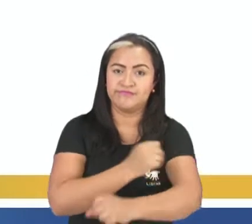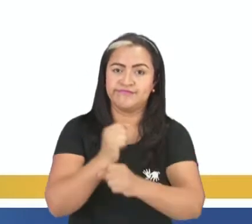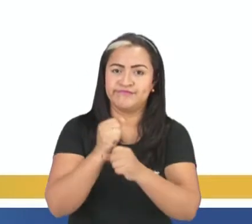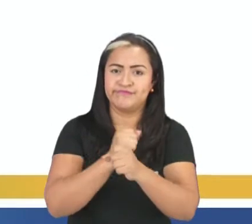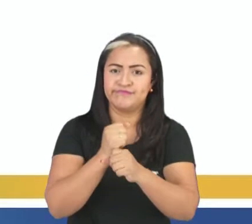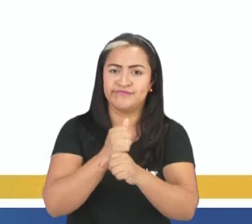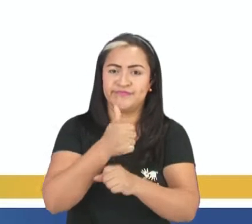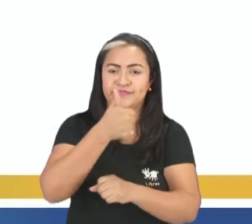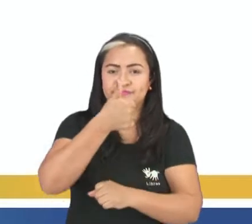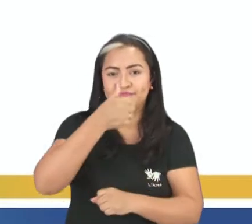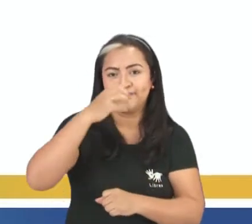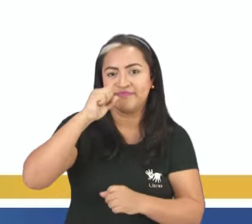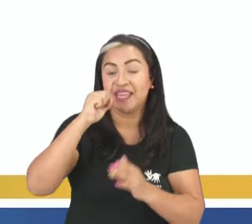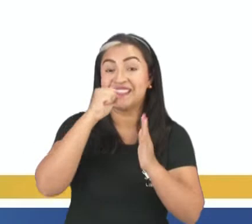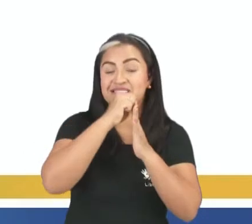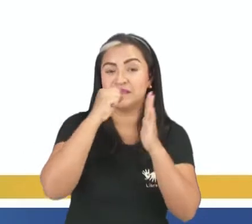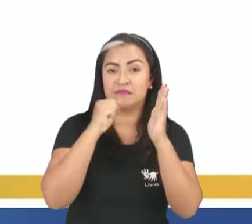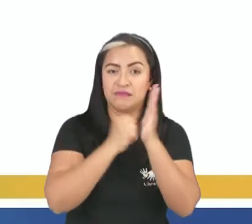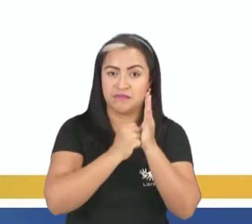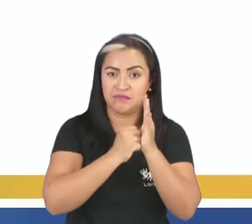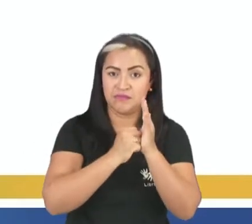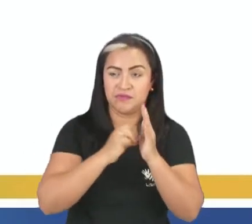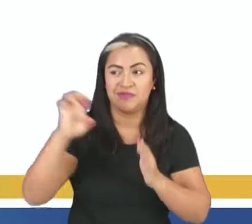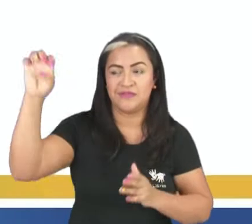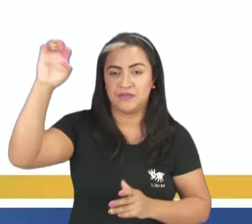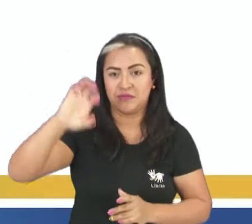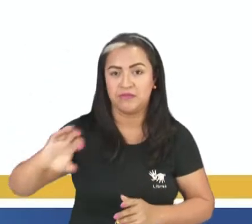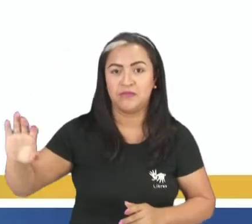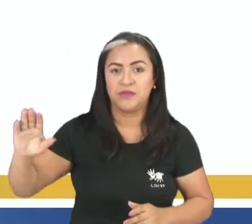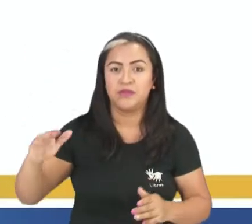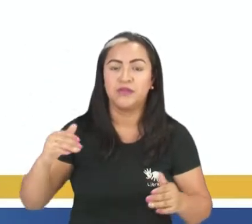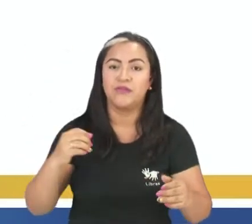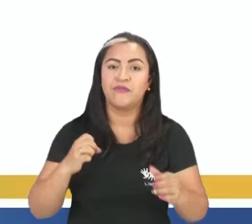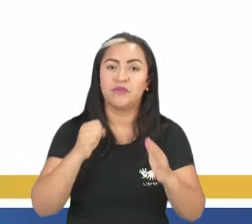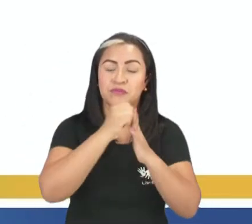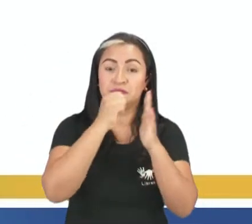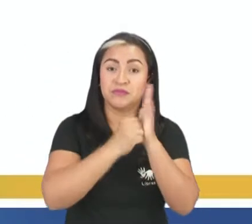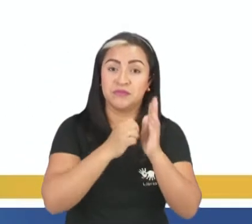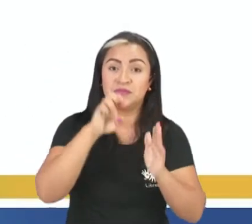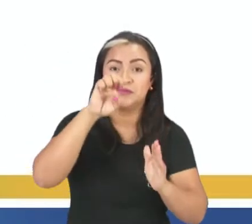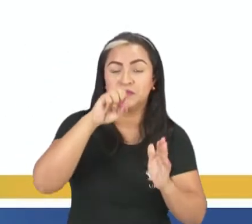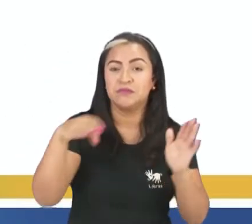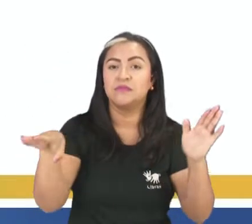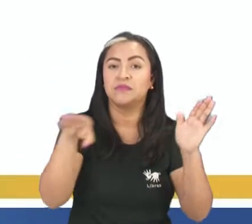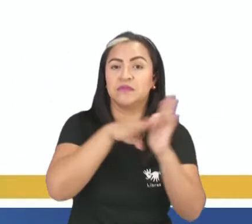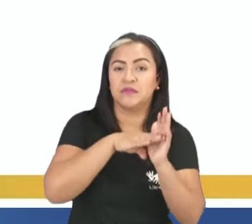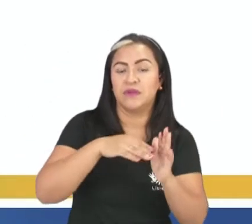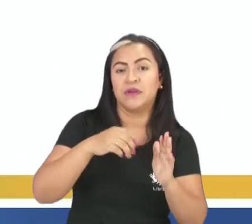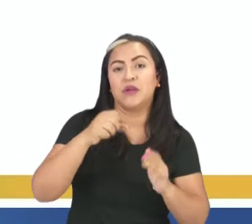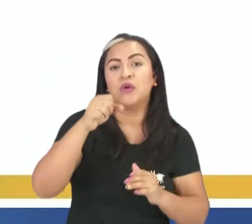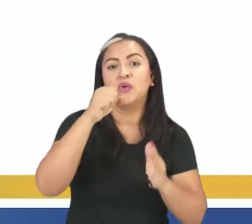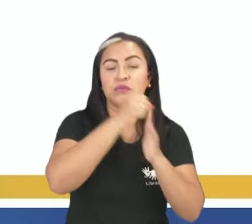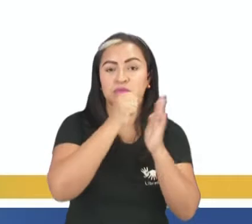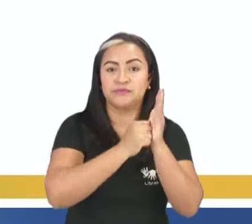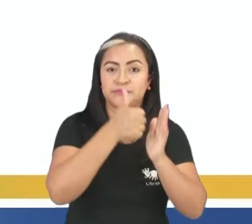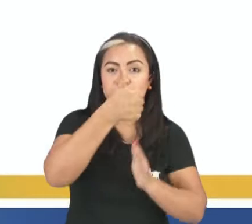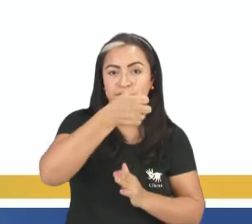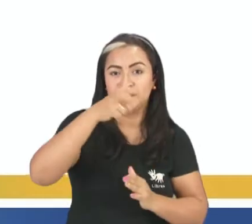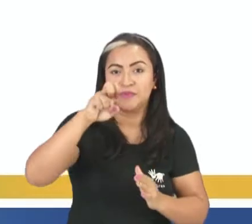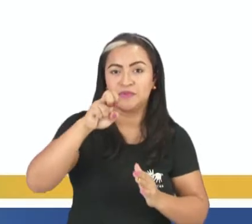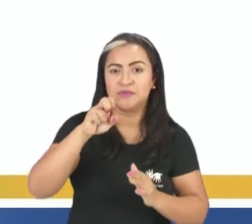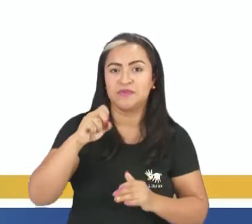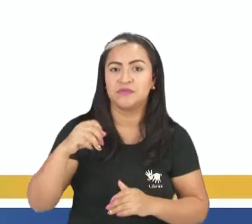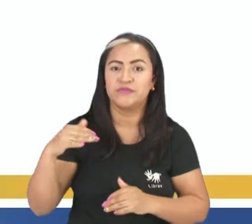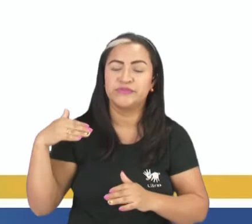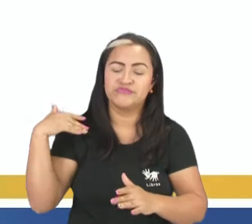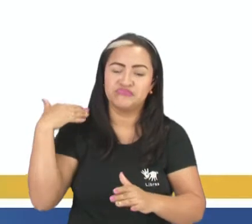10 séculos na Europa. Então, vai do século V ao século XV. Durante esse longo período de